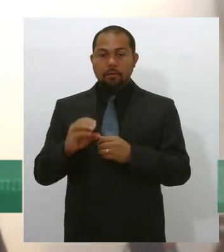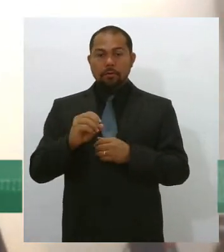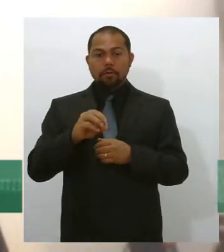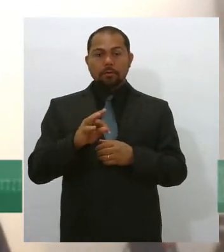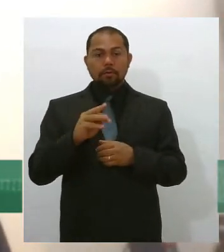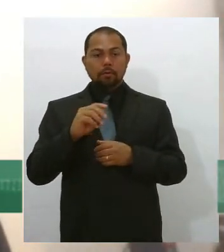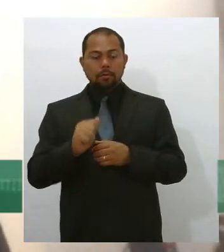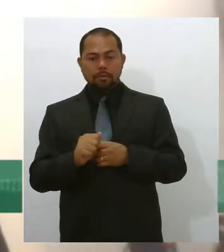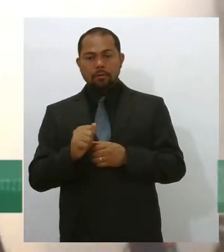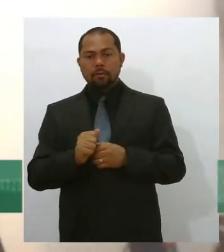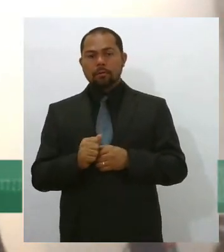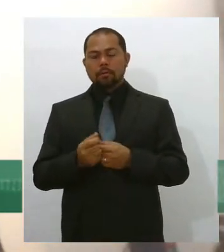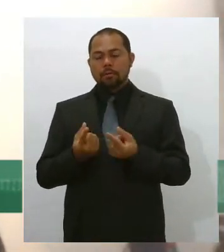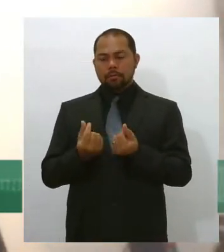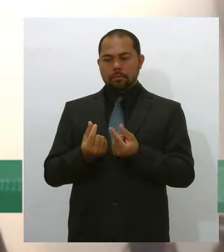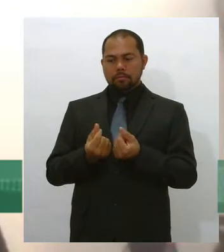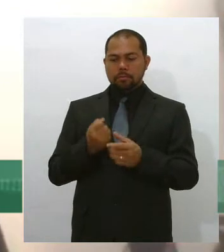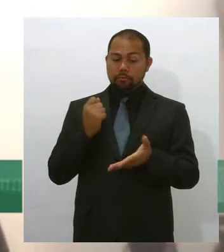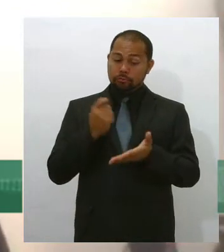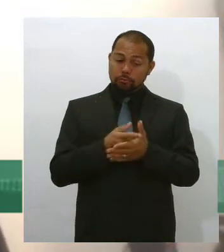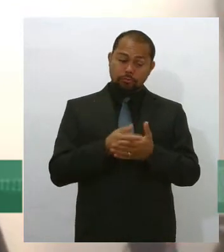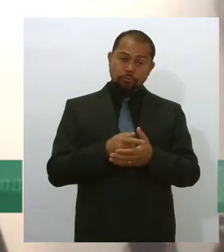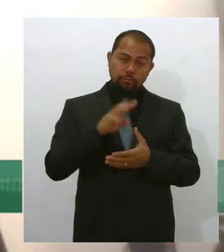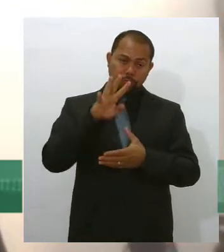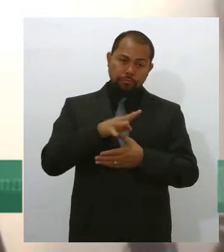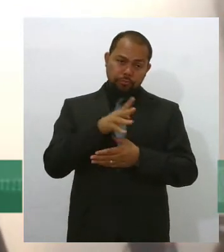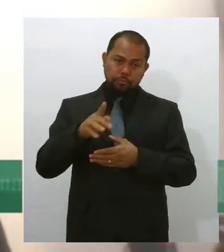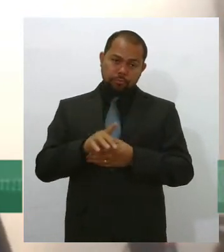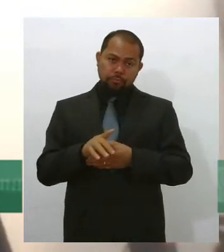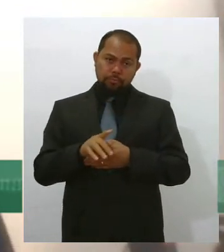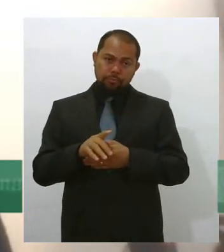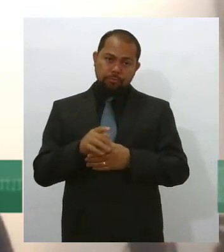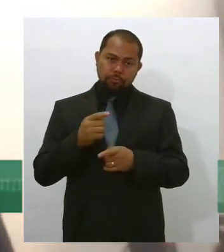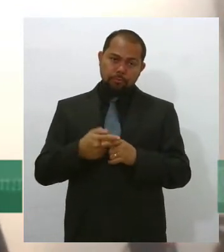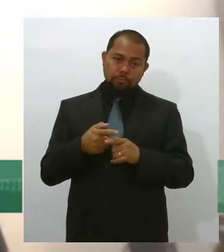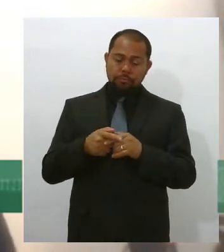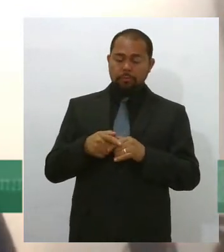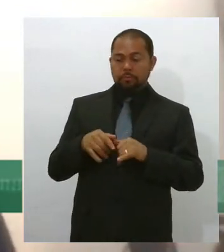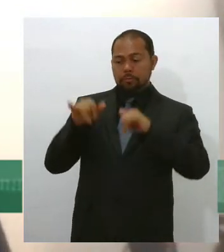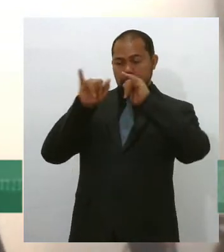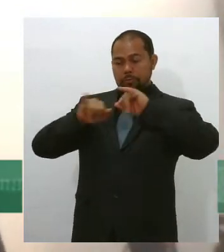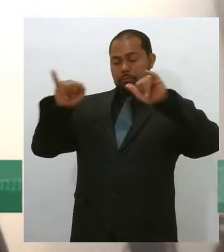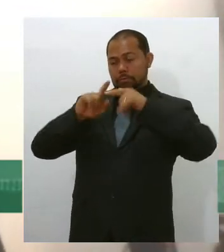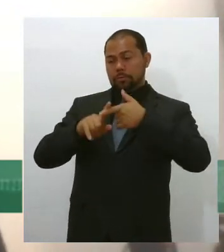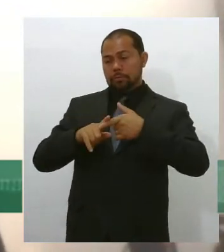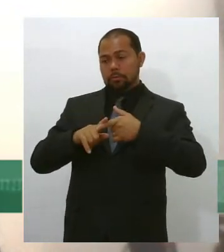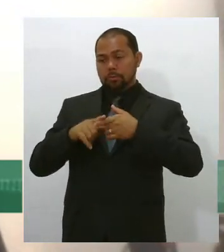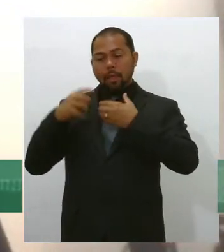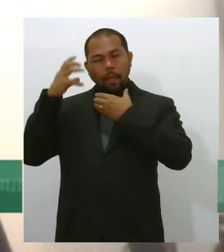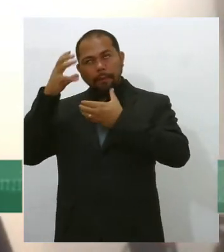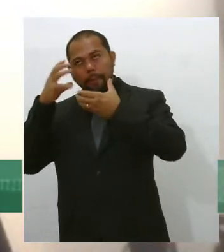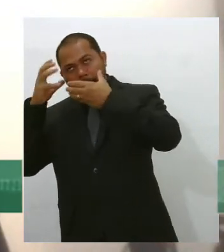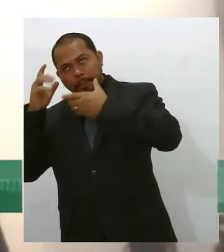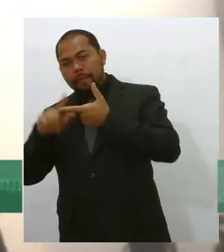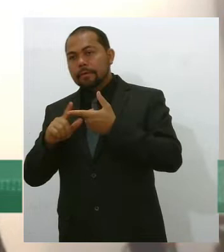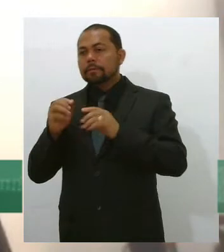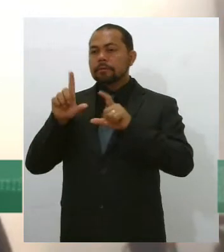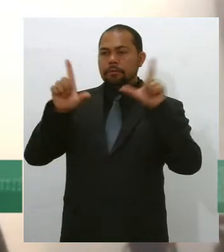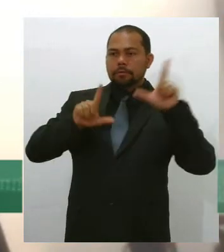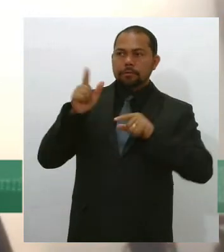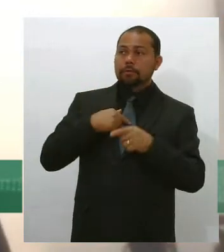grade da programação que publicidade na televisão e no rádio é isso né eu chego e contrato quando eu quero 30 segundos um minuto